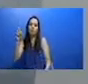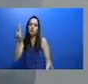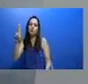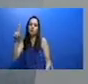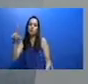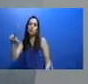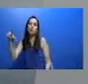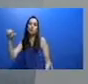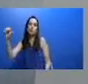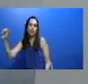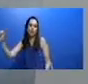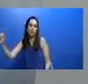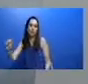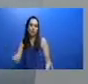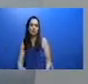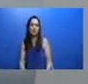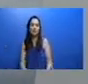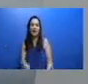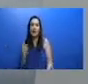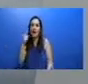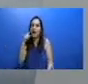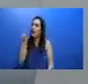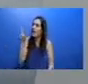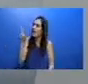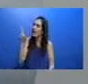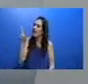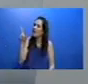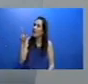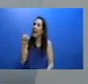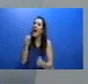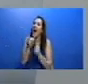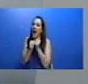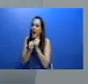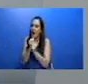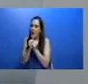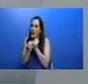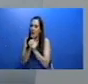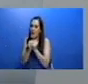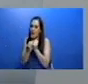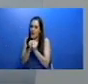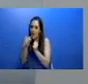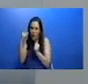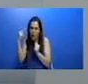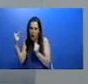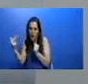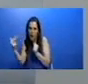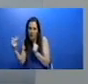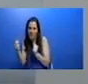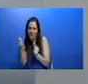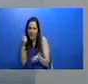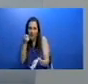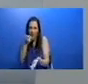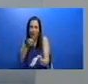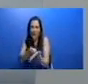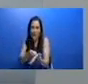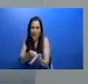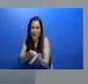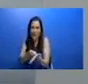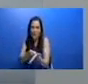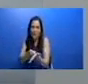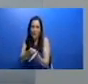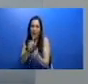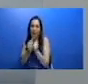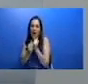aqui arroz, que geralmente tem pacotes menores, mas esse é o que nós costumamos comprar, né? É um alimento